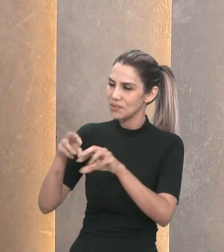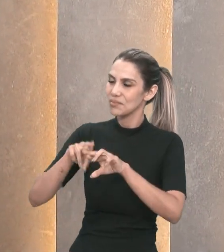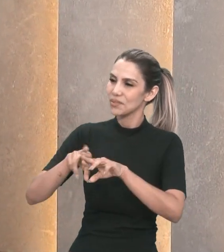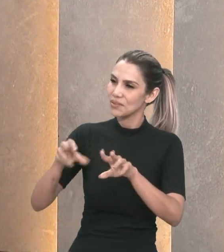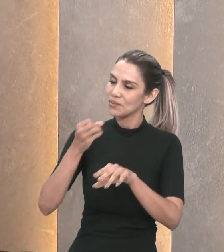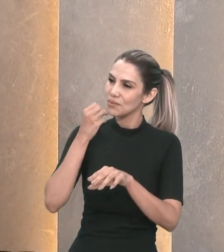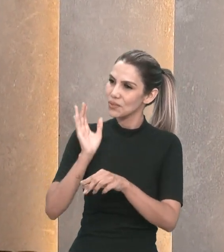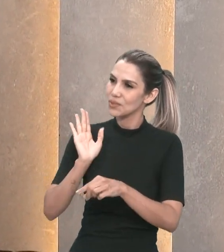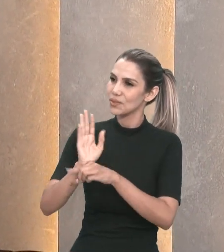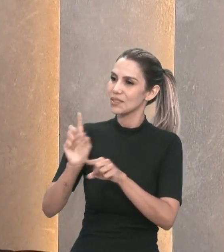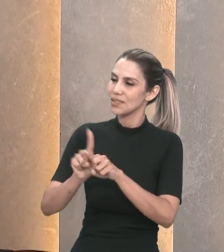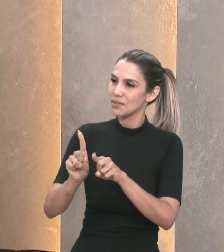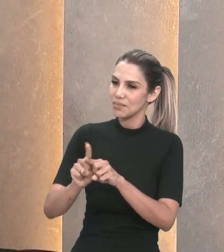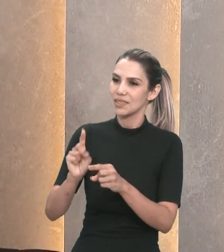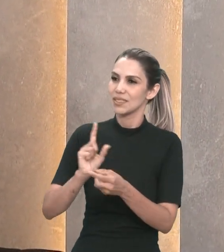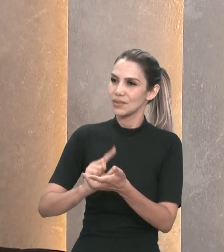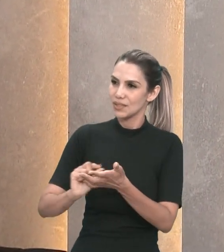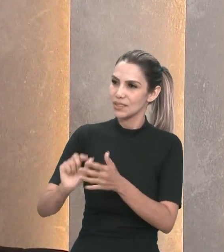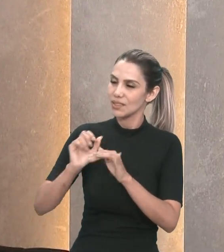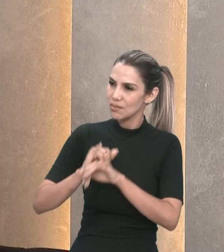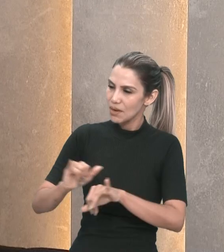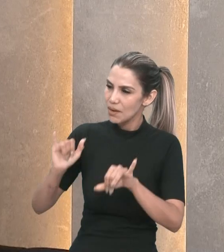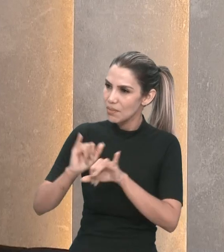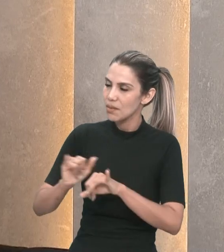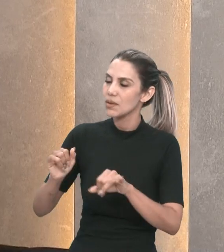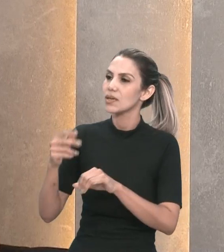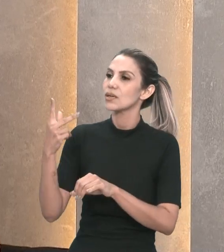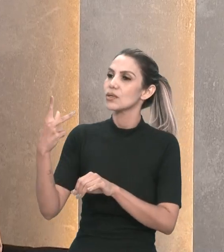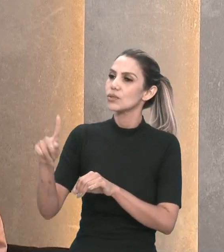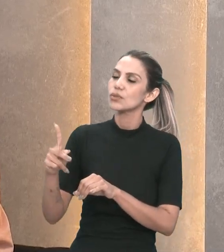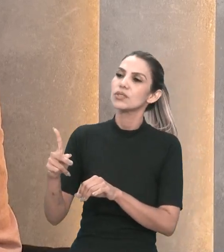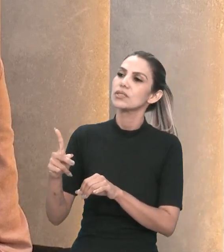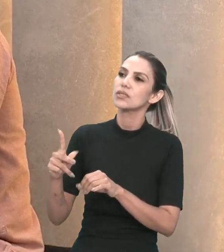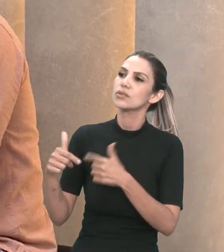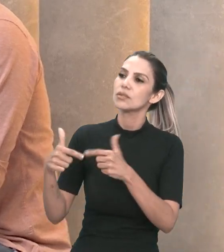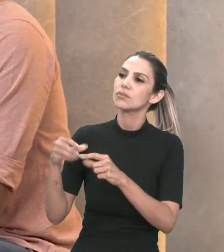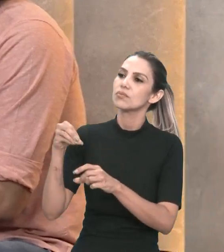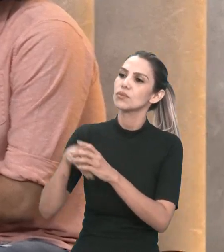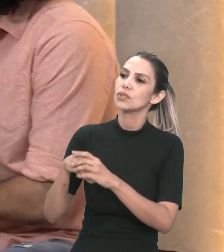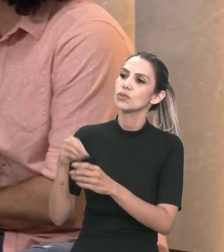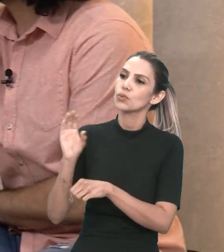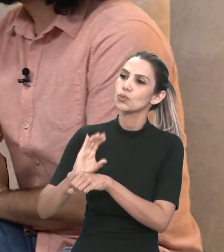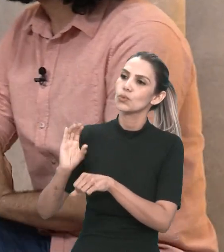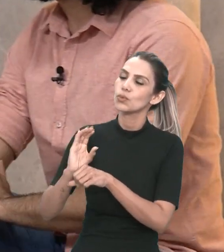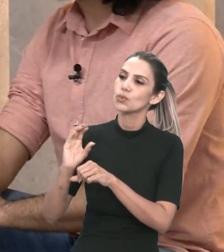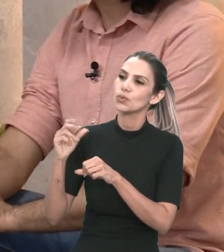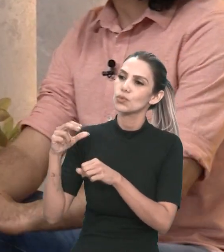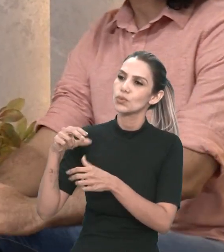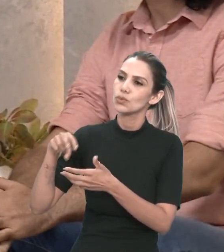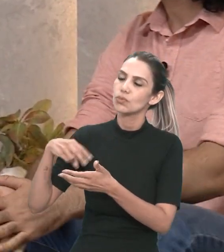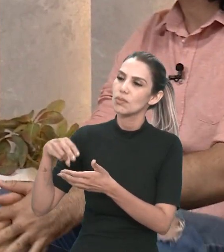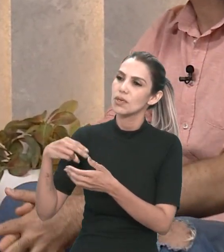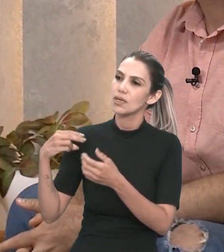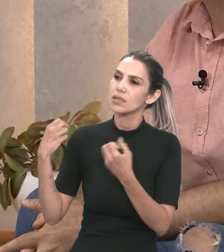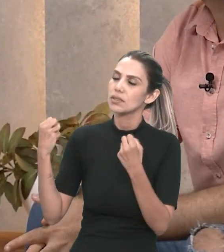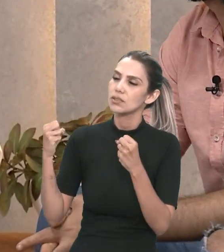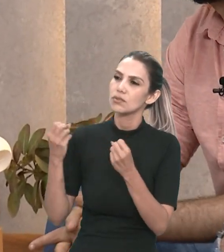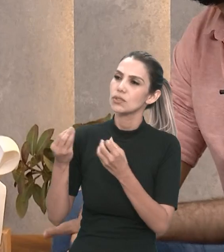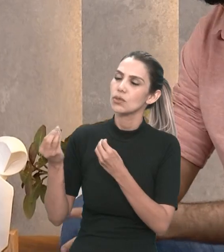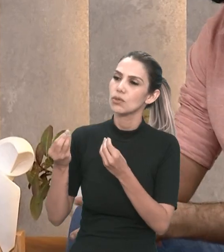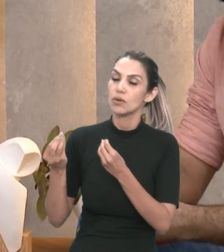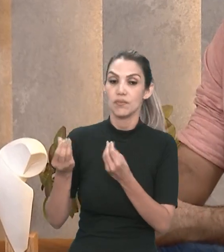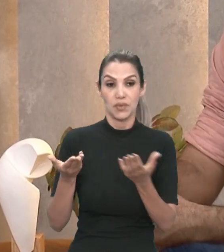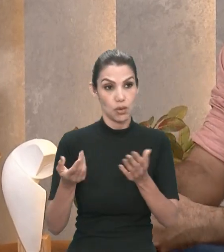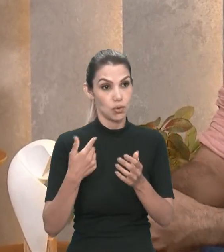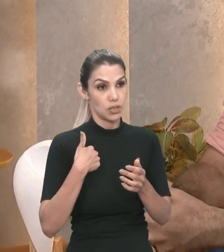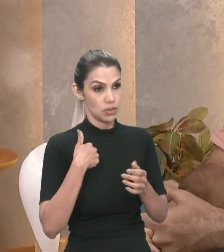senhor, especificamente, dentro da educação física, qual é? Agora eu estou na área da saúde mental, né?